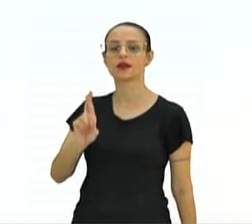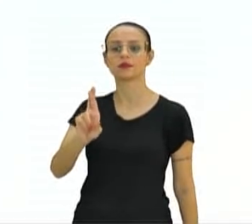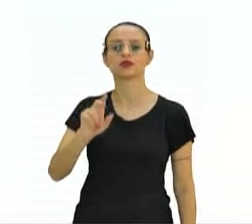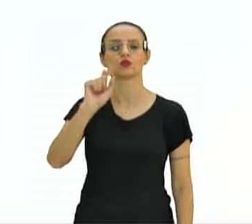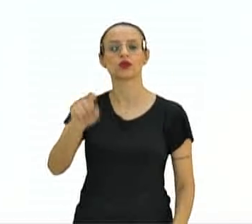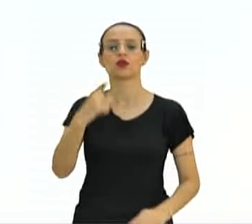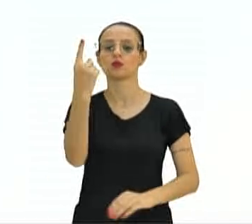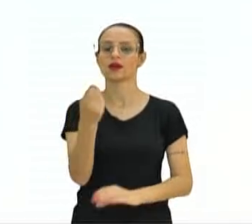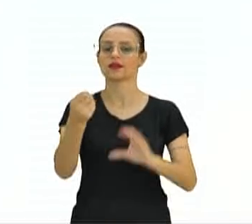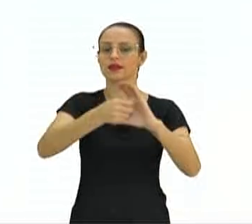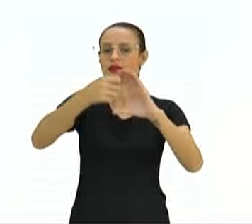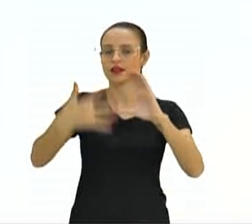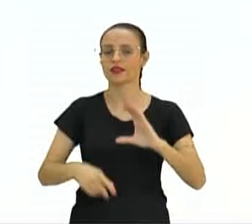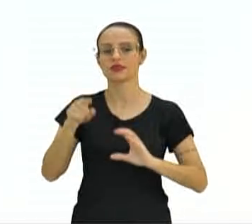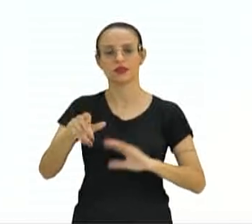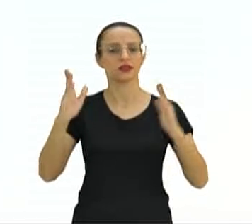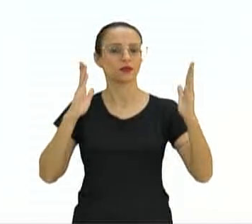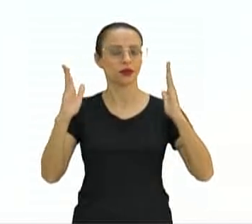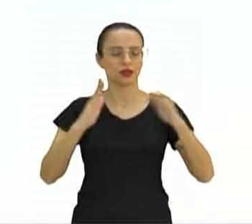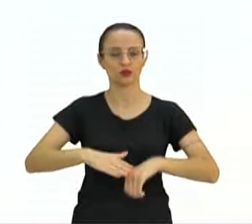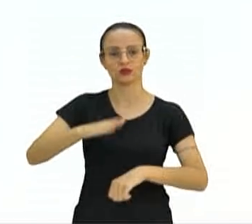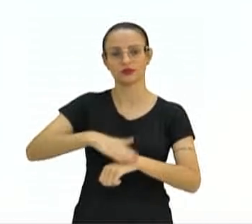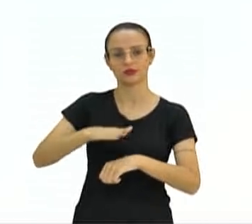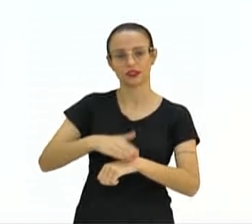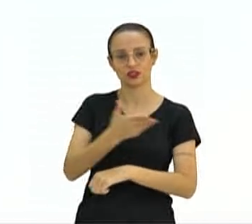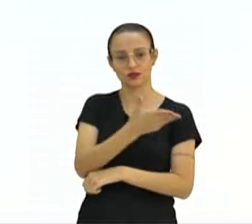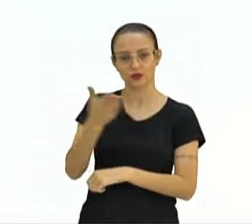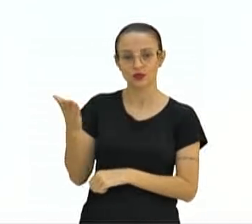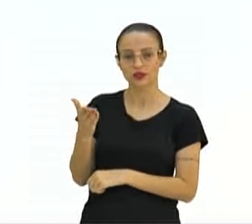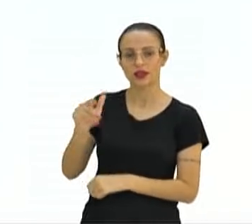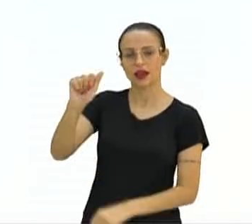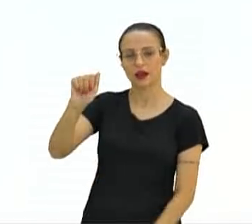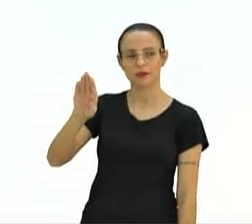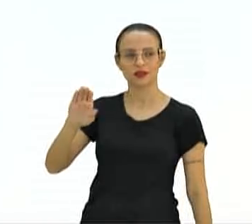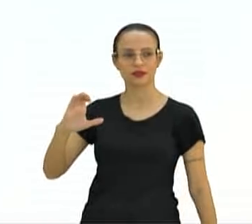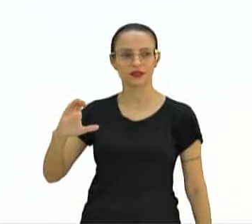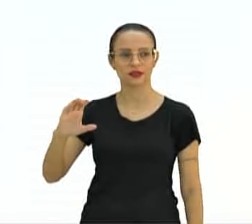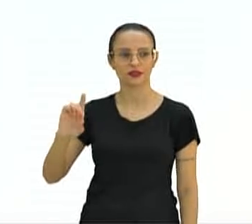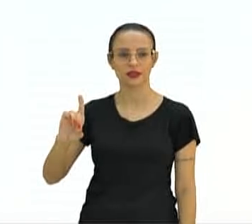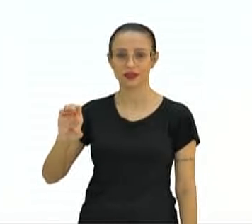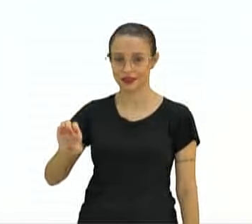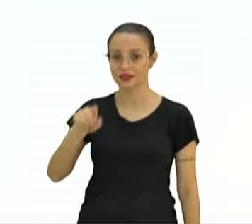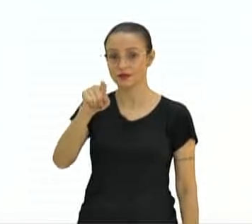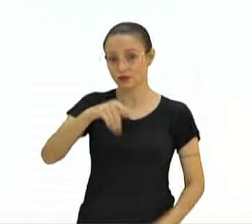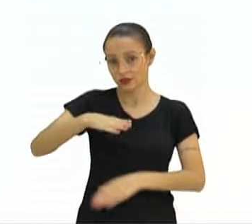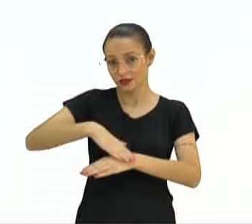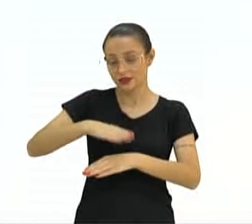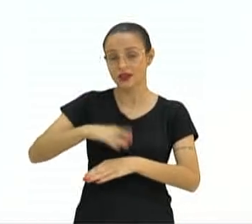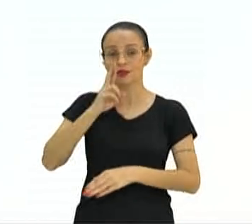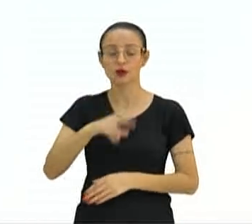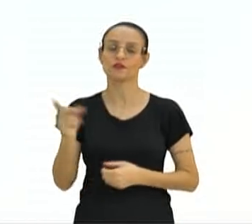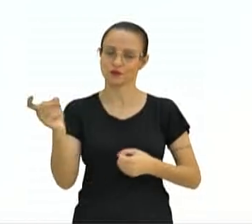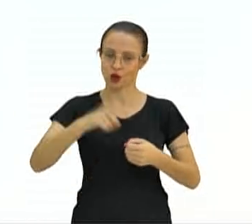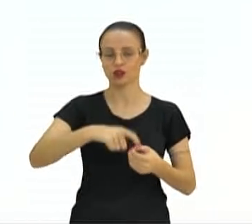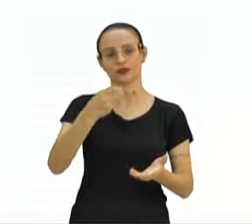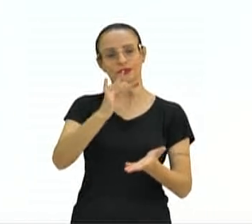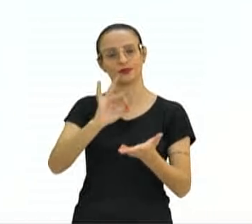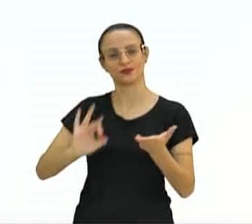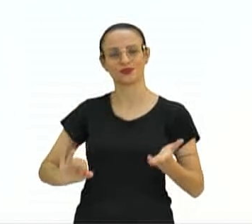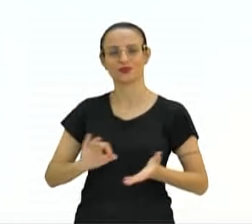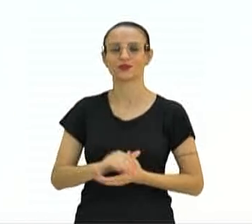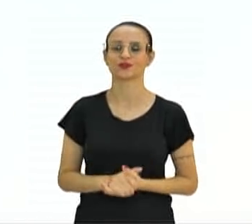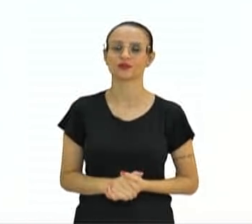uma característica desse período. Vou deixar as alternativas, aquele nosso combinado, um tempo na tela, e quando a gente voltar a gente faz a